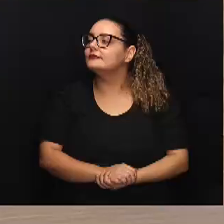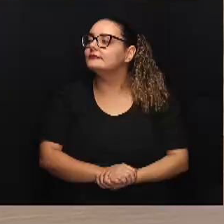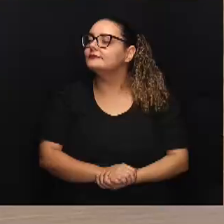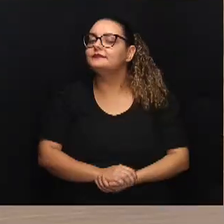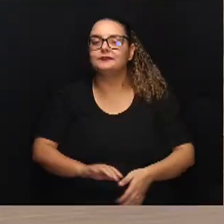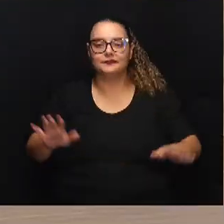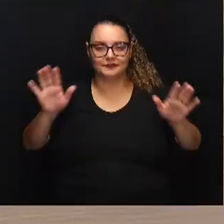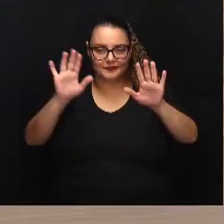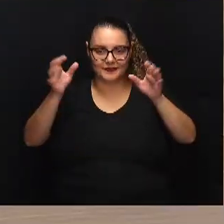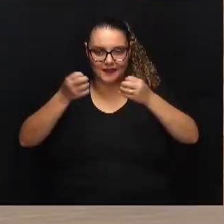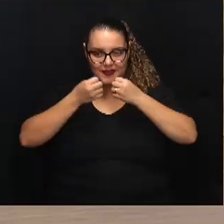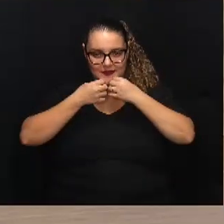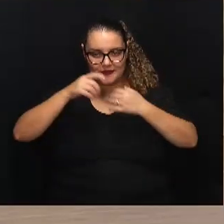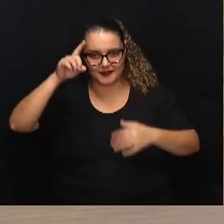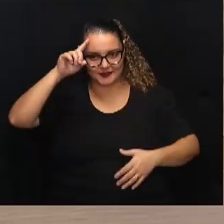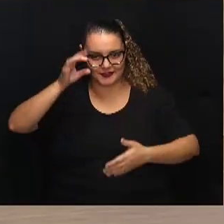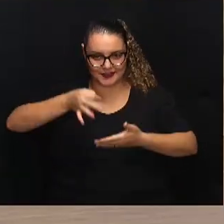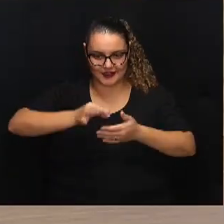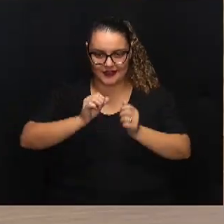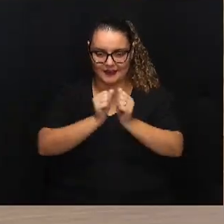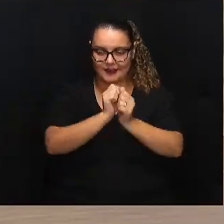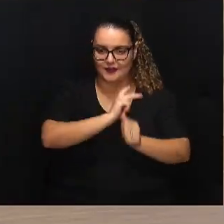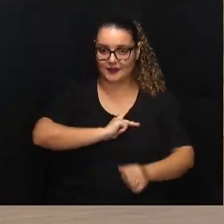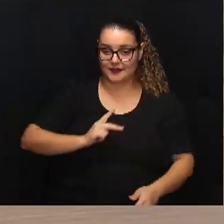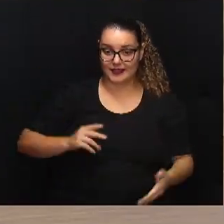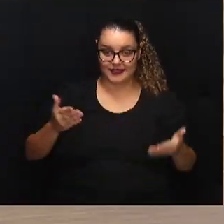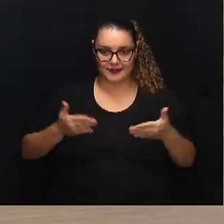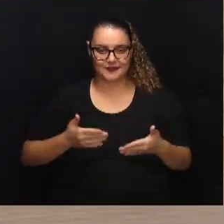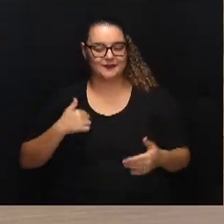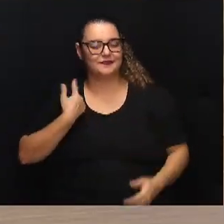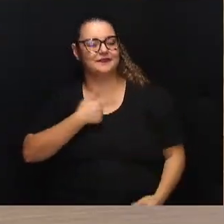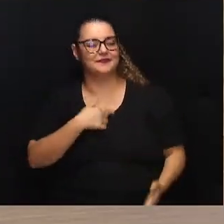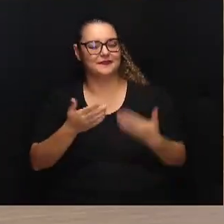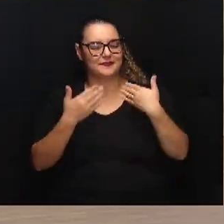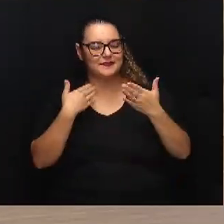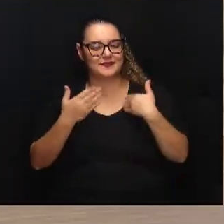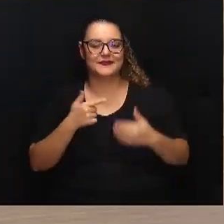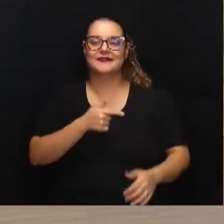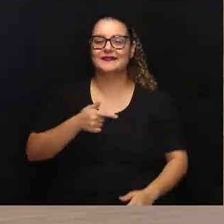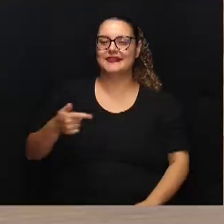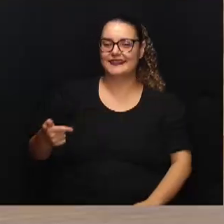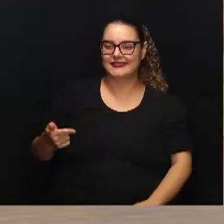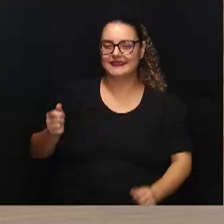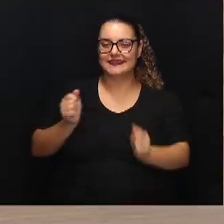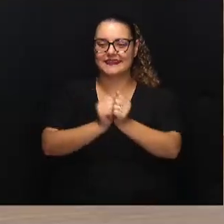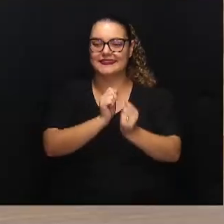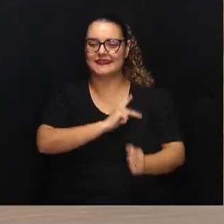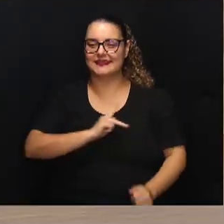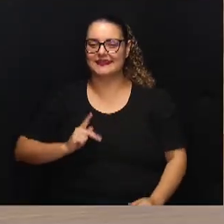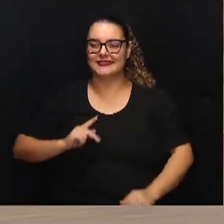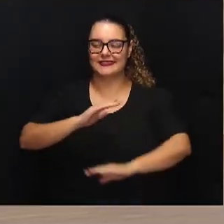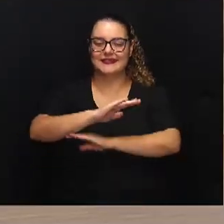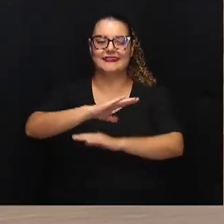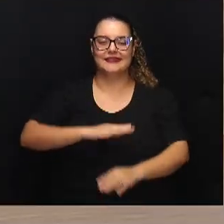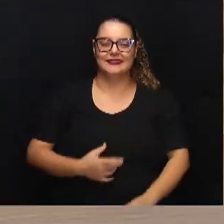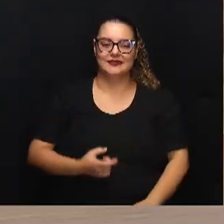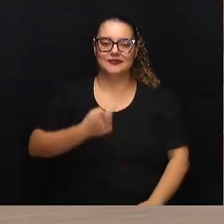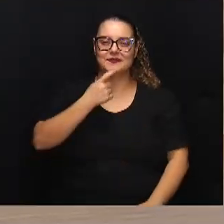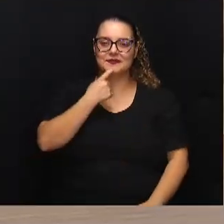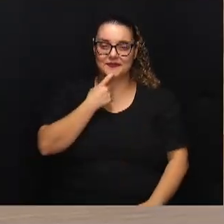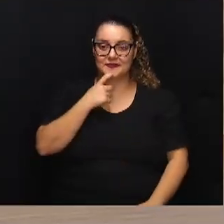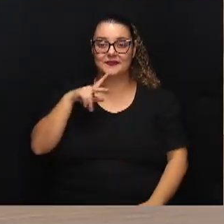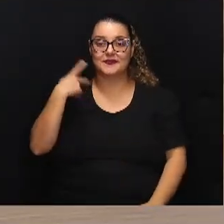Olá, bom dia, Café com o Presidente no ar, aquele nosso bate-papo semanal com o presidente da Câmara Municipal de Campinas,